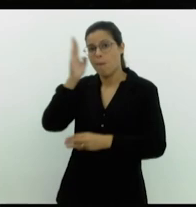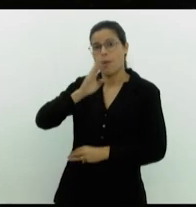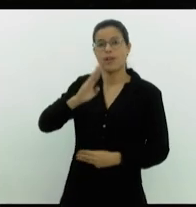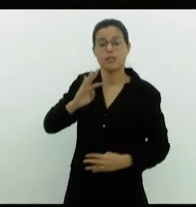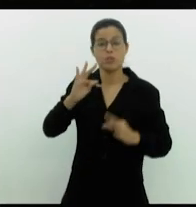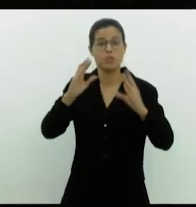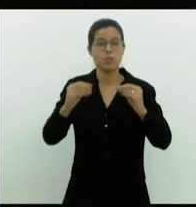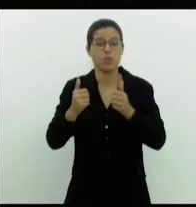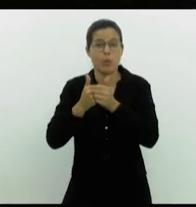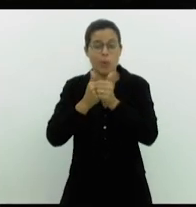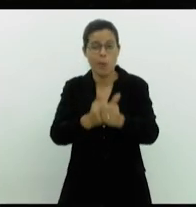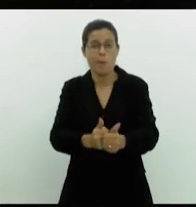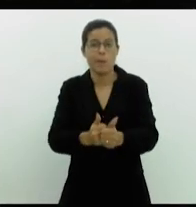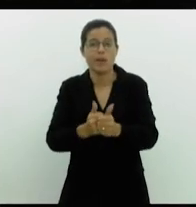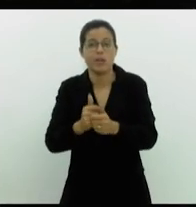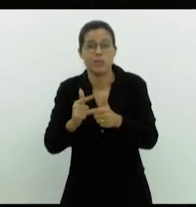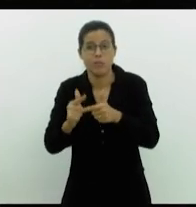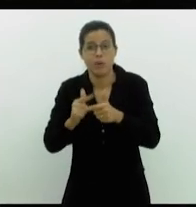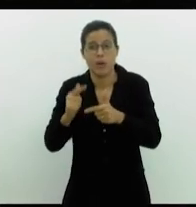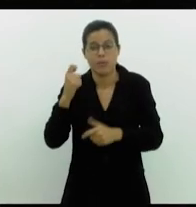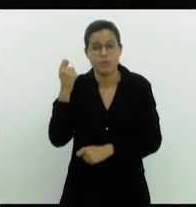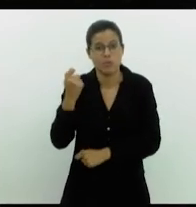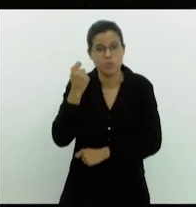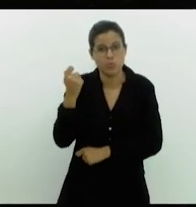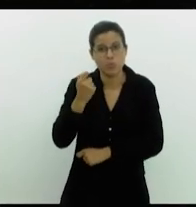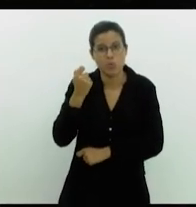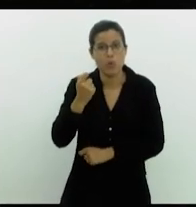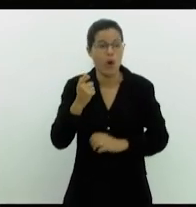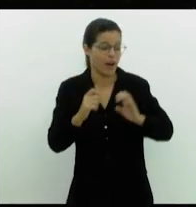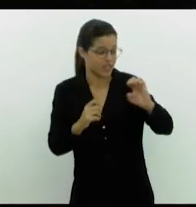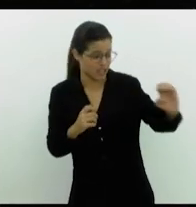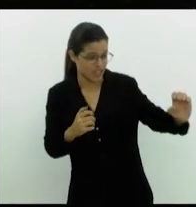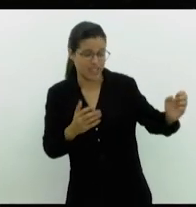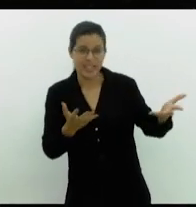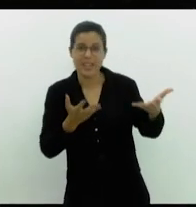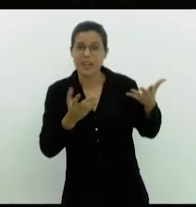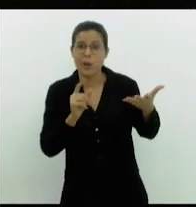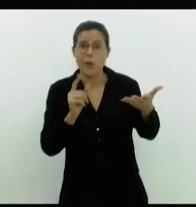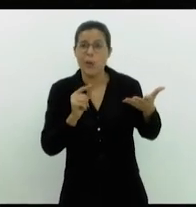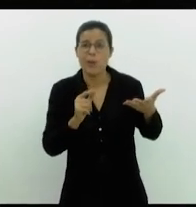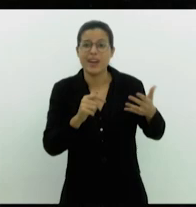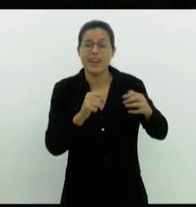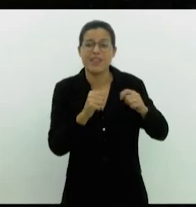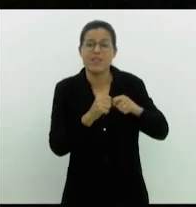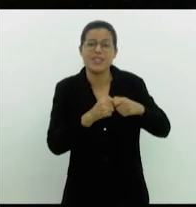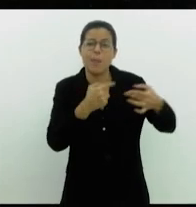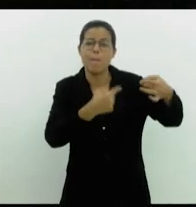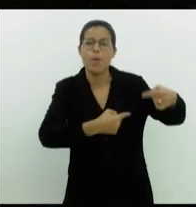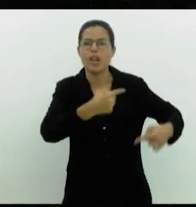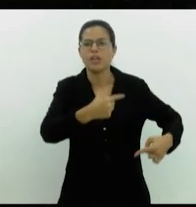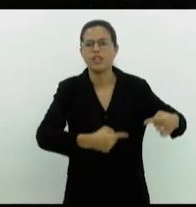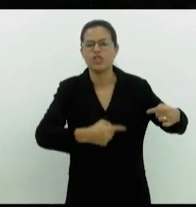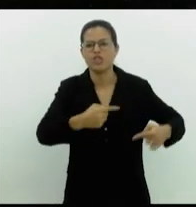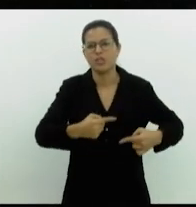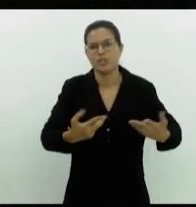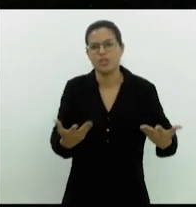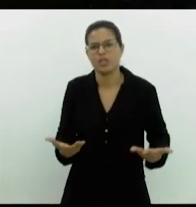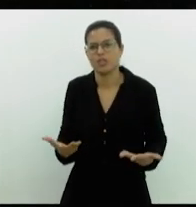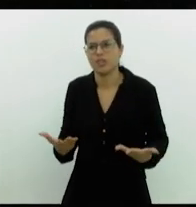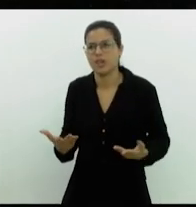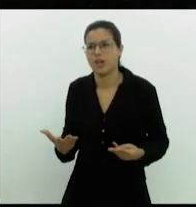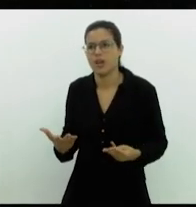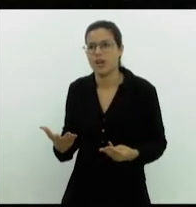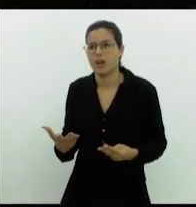acontecendo no Sul, a esquerda quer militar, lacrar e fazer política. Quando